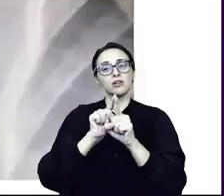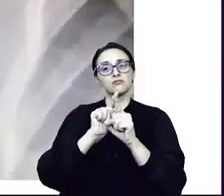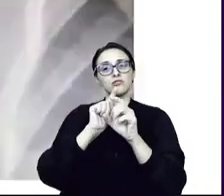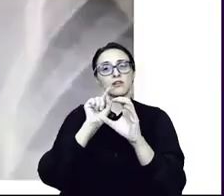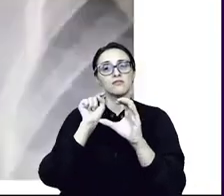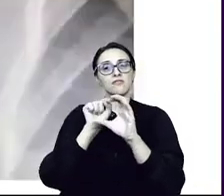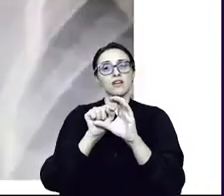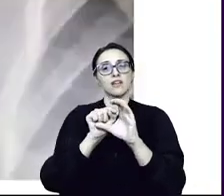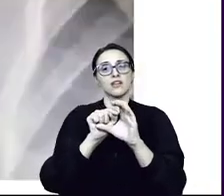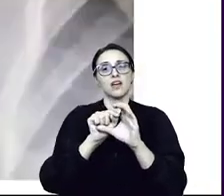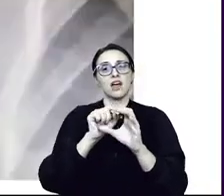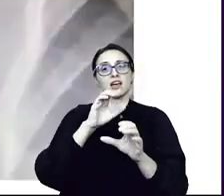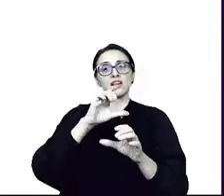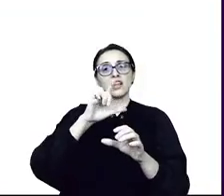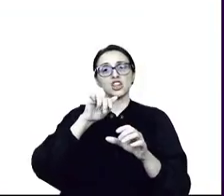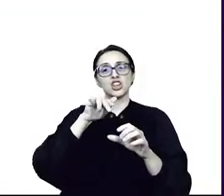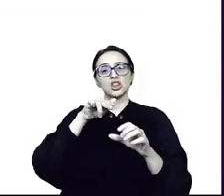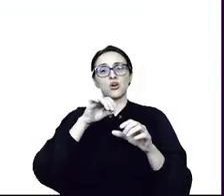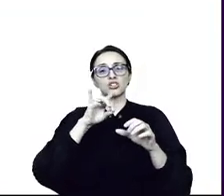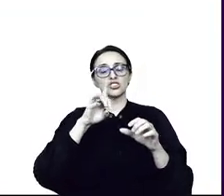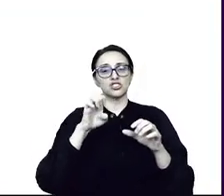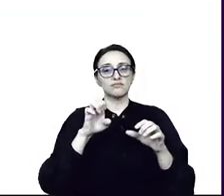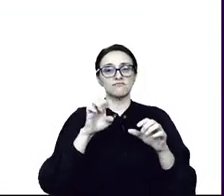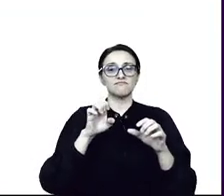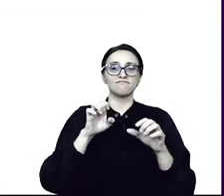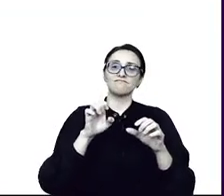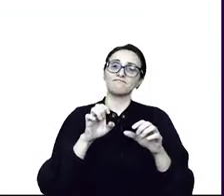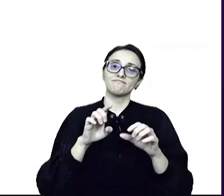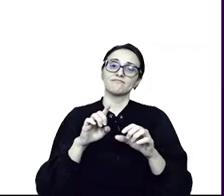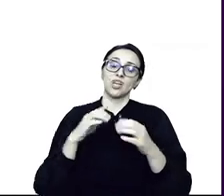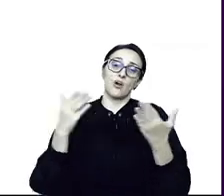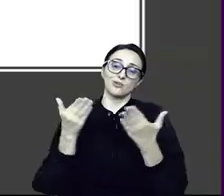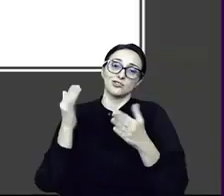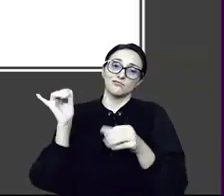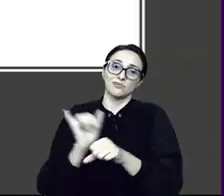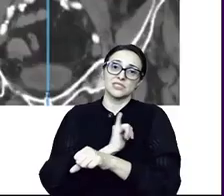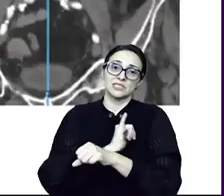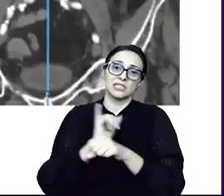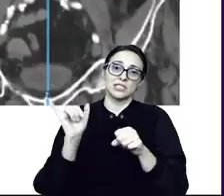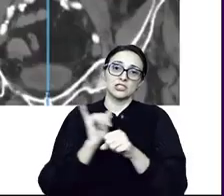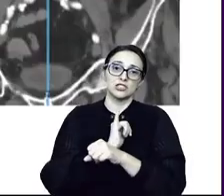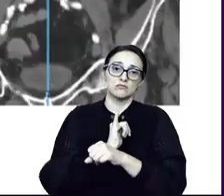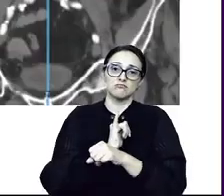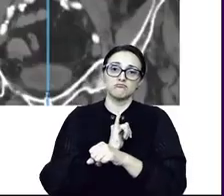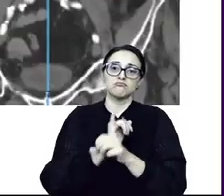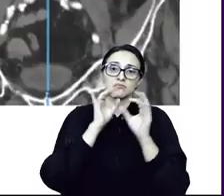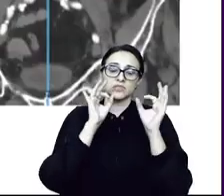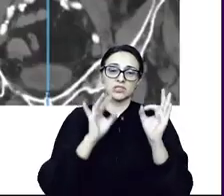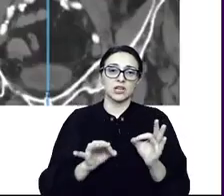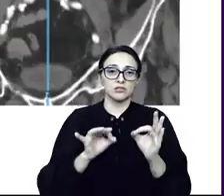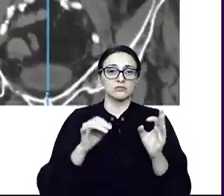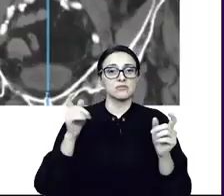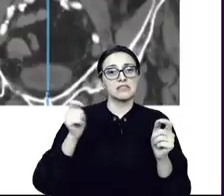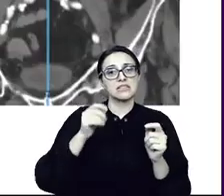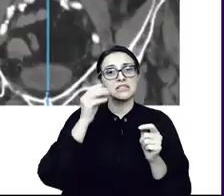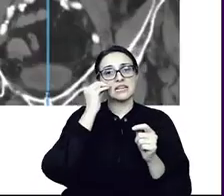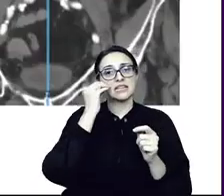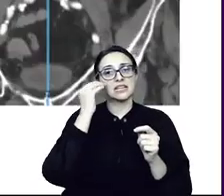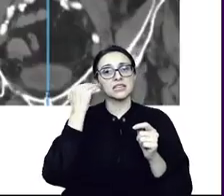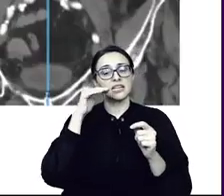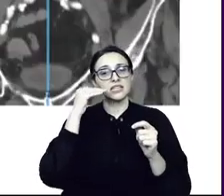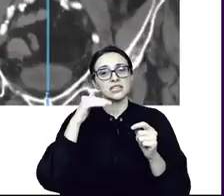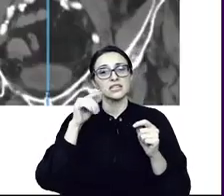da glenoide. Eu acho que essa hoje seria a fórmula mais correta da gente tentar